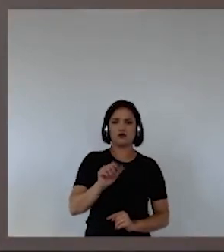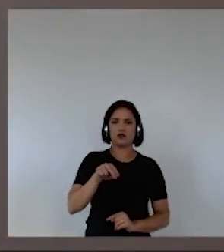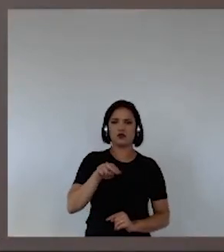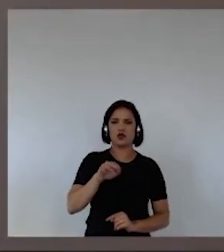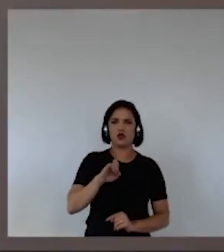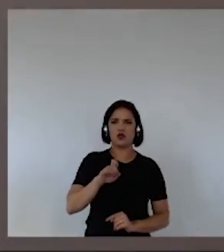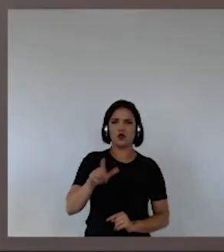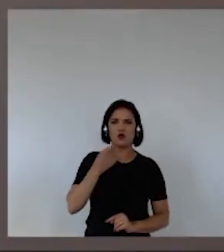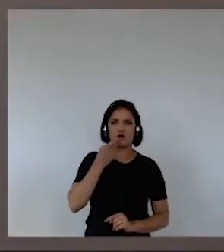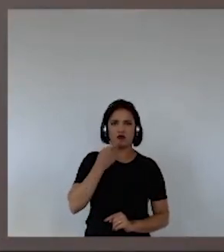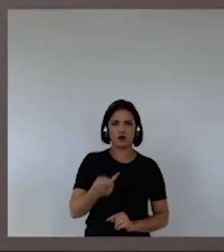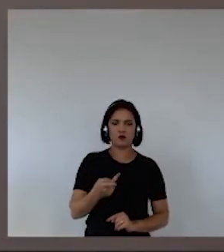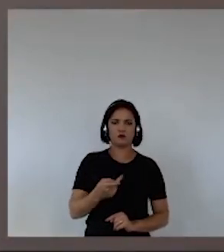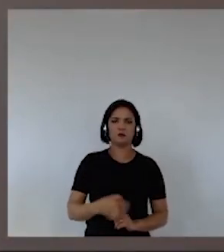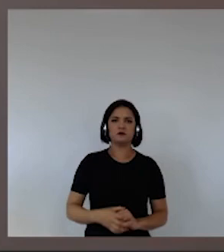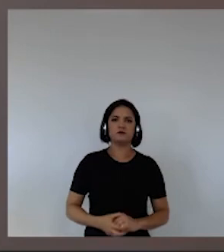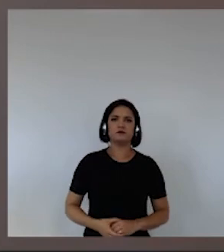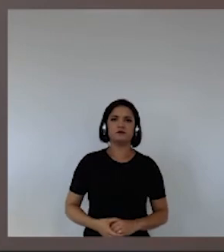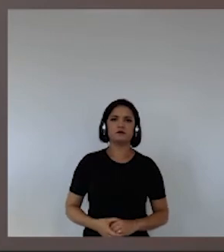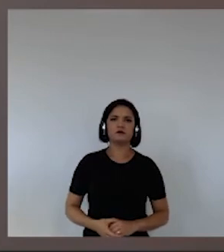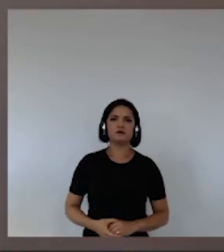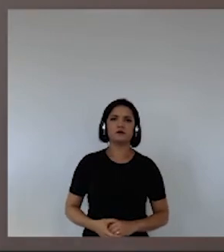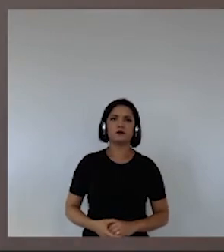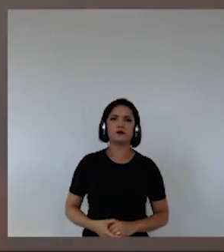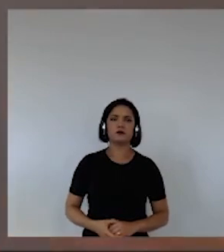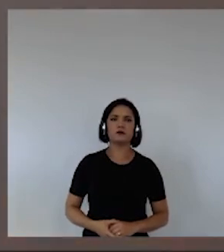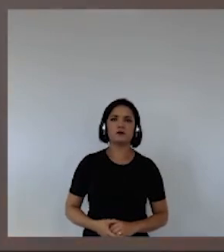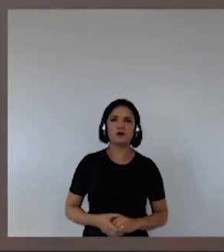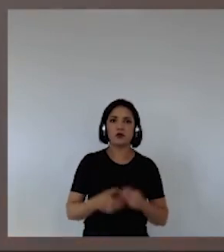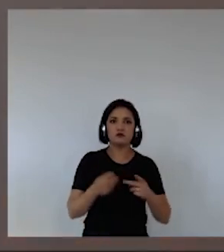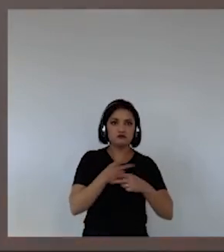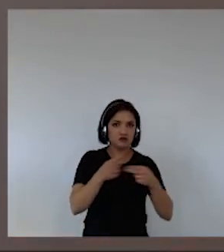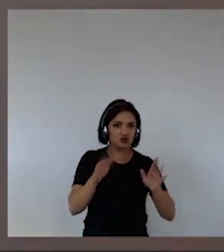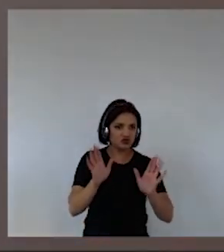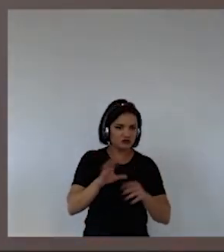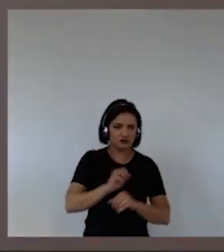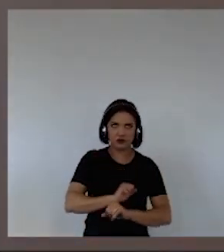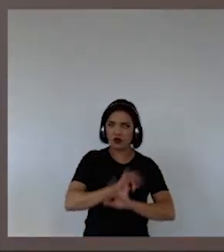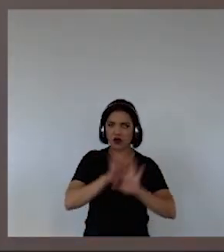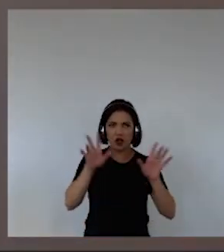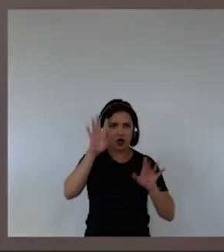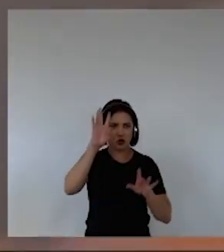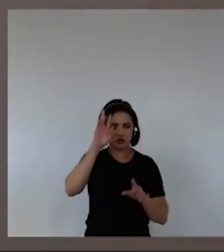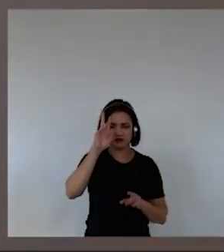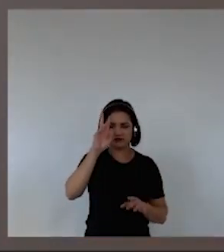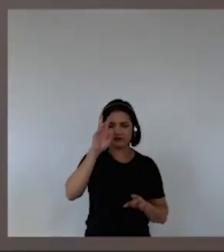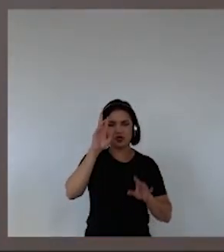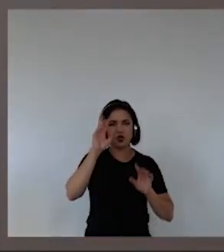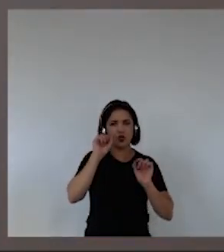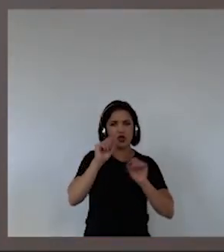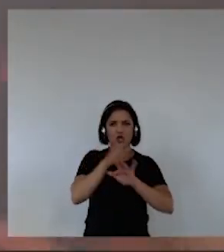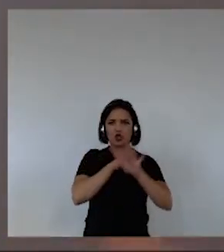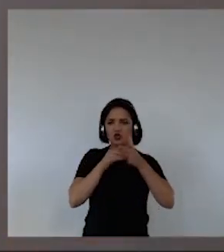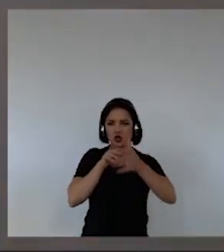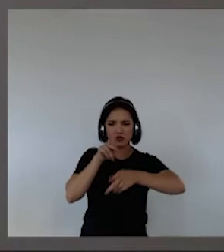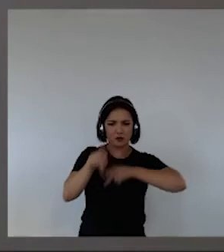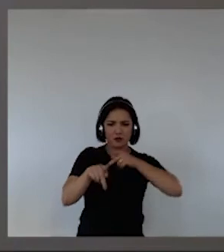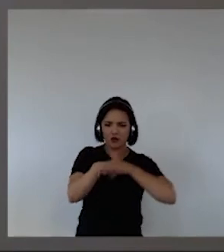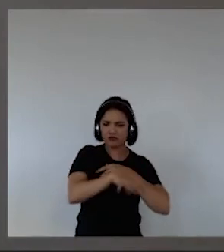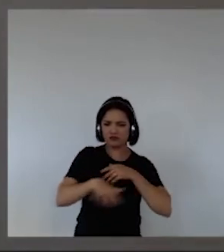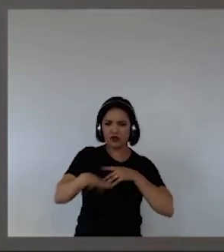Daniel Nogueira, né, uma coisa muito óbvia é que toda a população